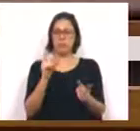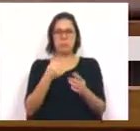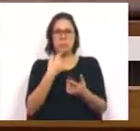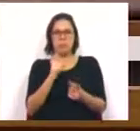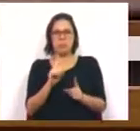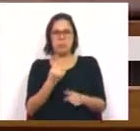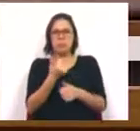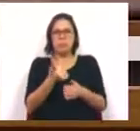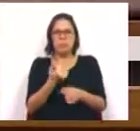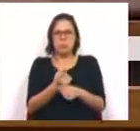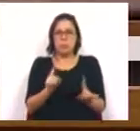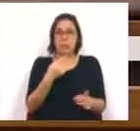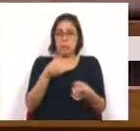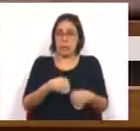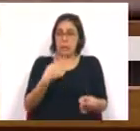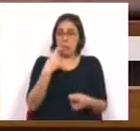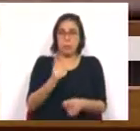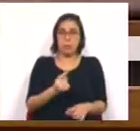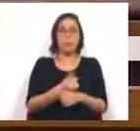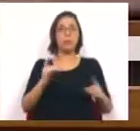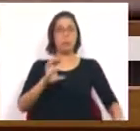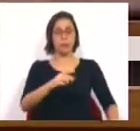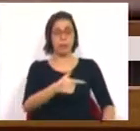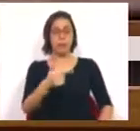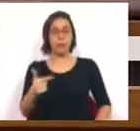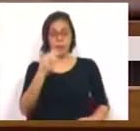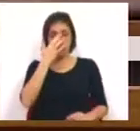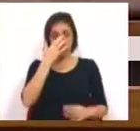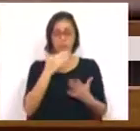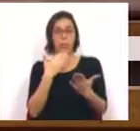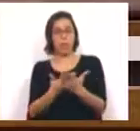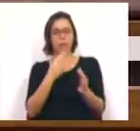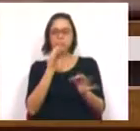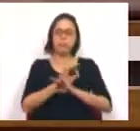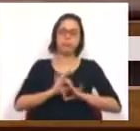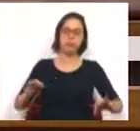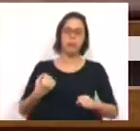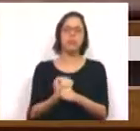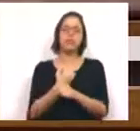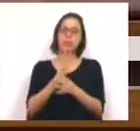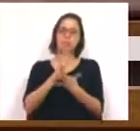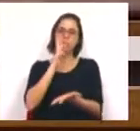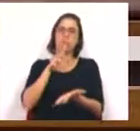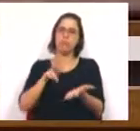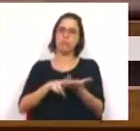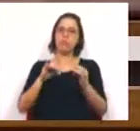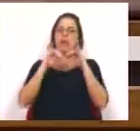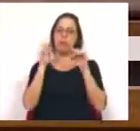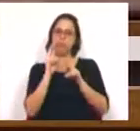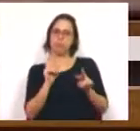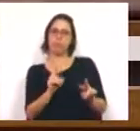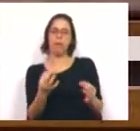porquê. E ninguém percebeu, desde logo, porque os TTT, para além de prestarem um excelente serviço postal, reconhecido até no plano